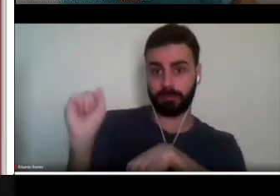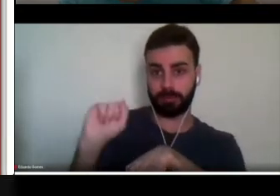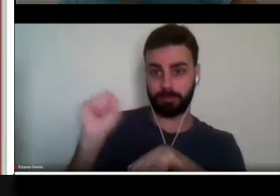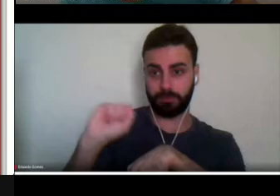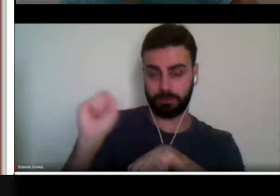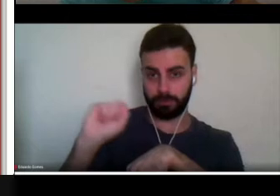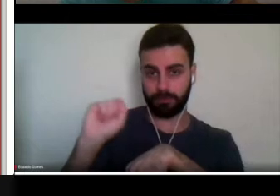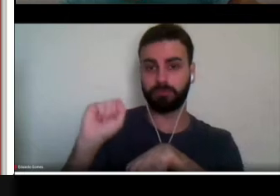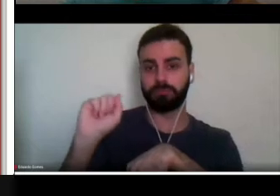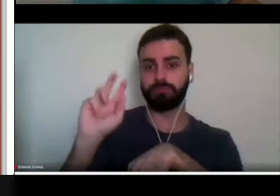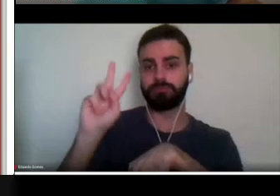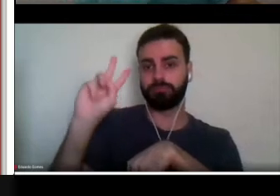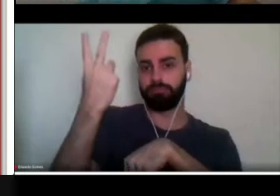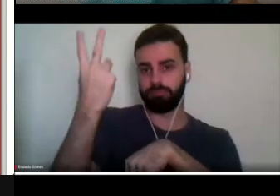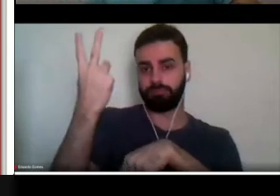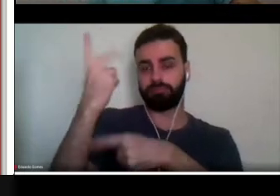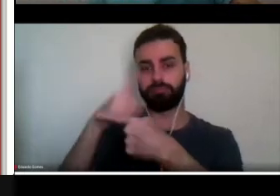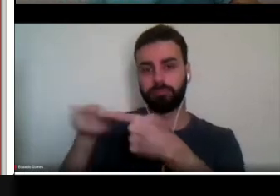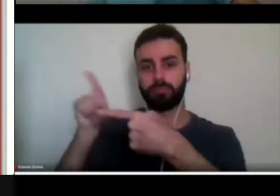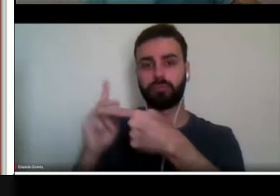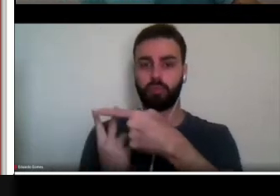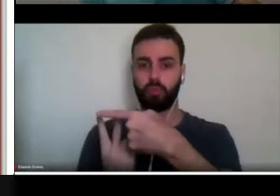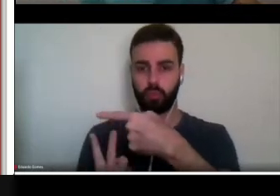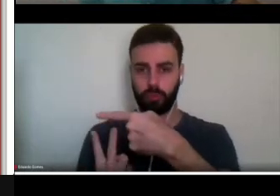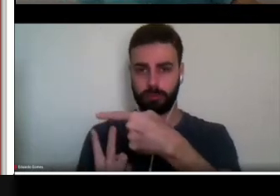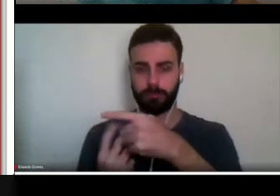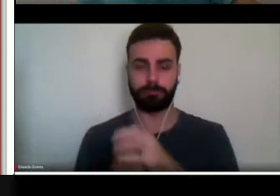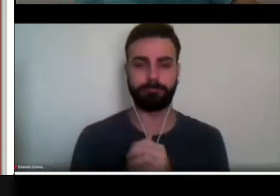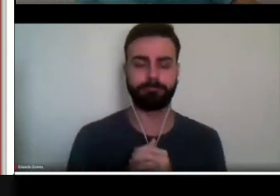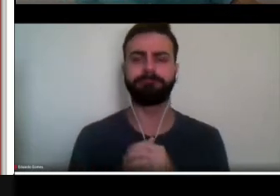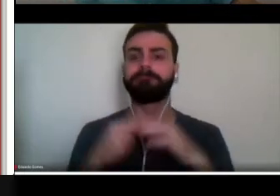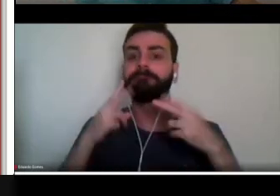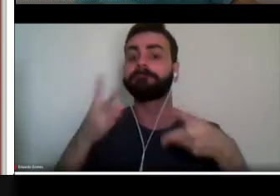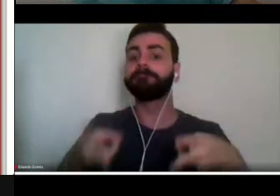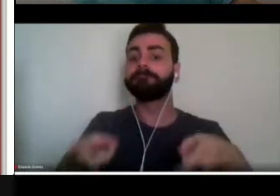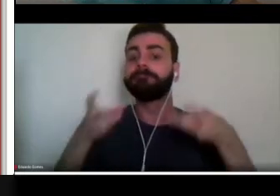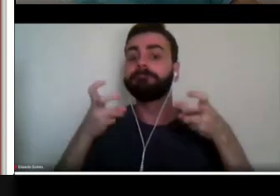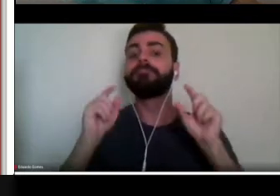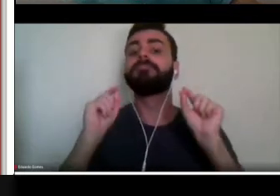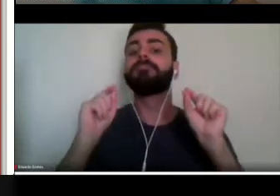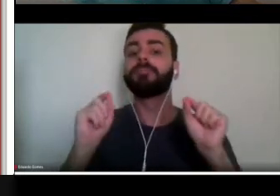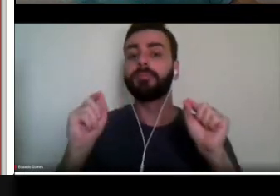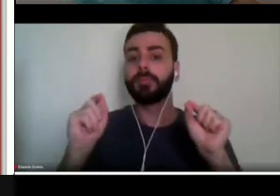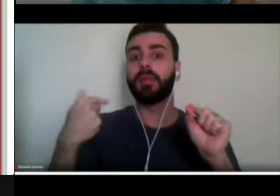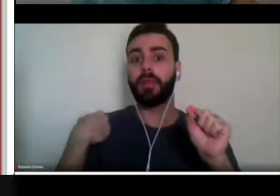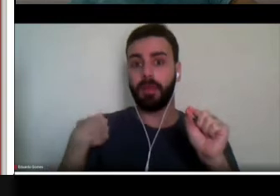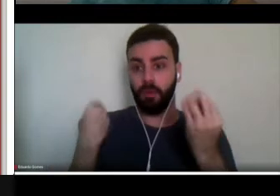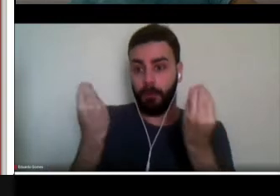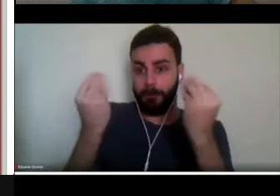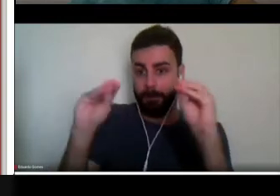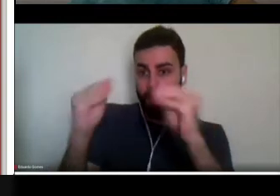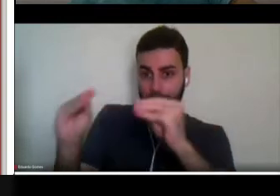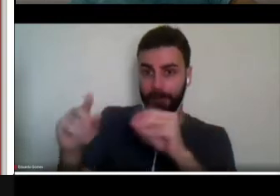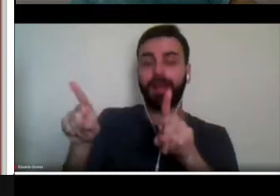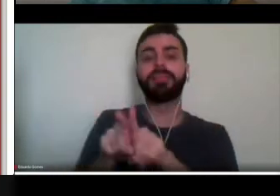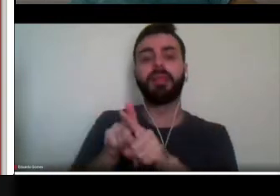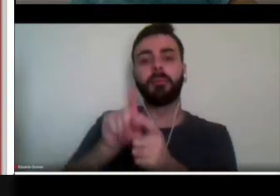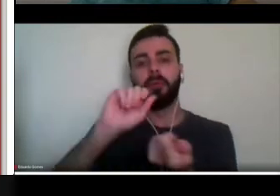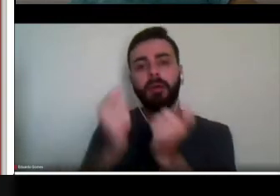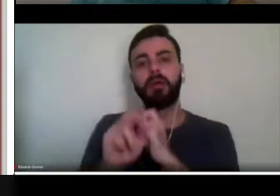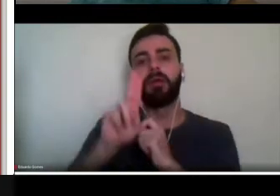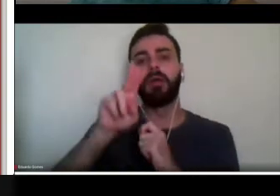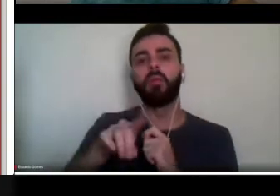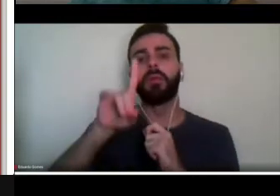por 2. Observem que na hora que eu faço a conta, as unidades também vão ao quadrado, tá? Porque